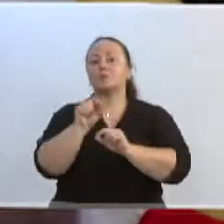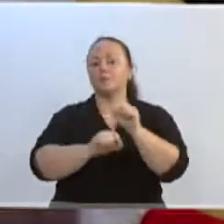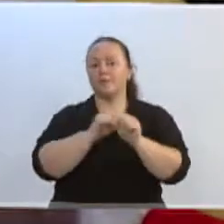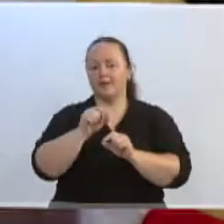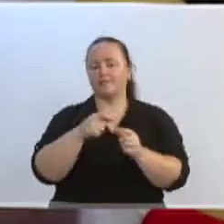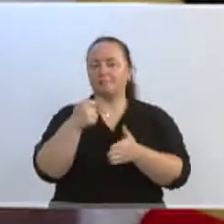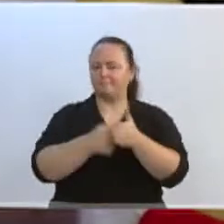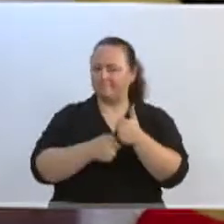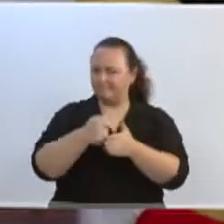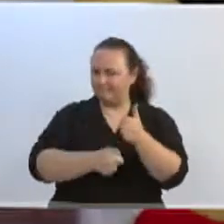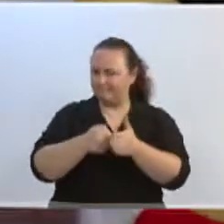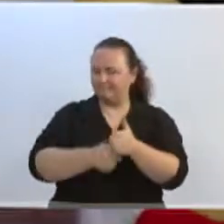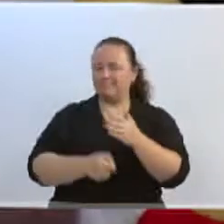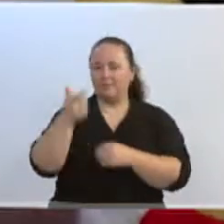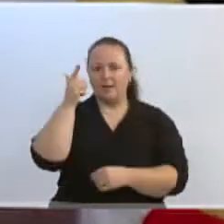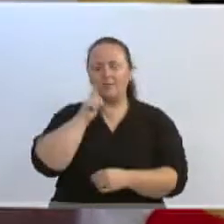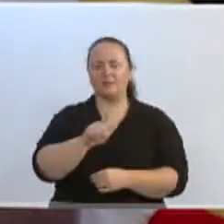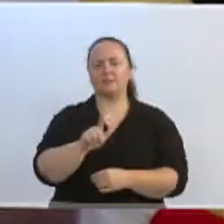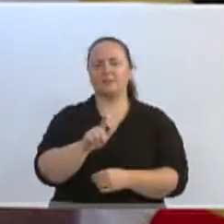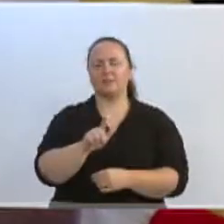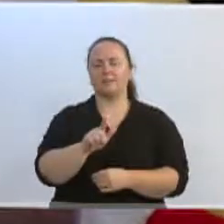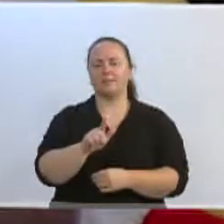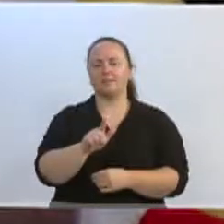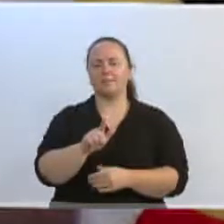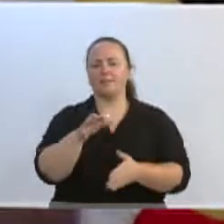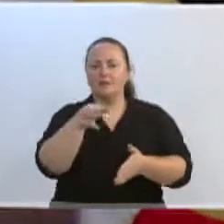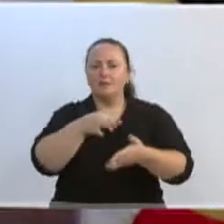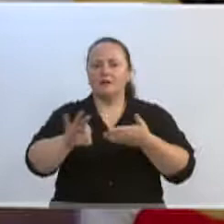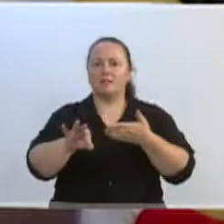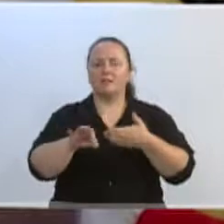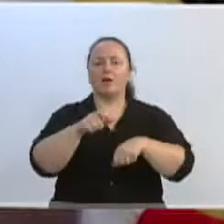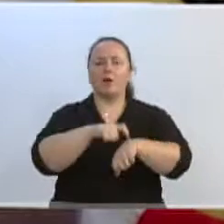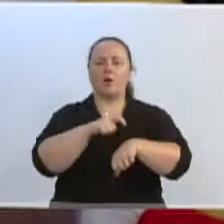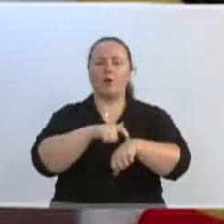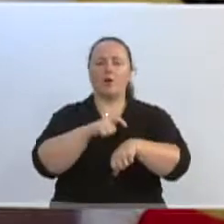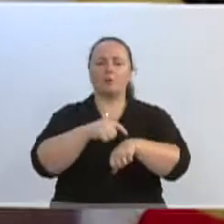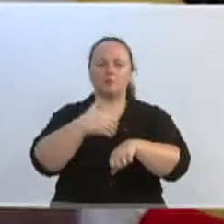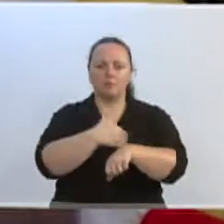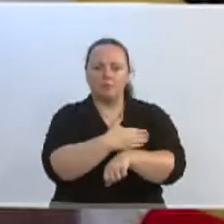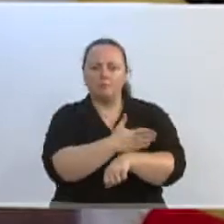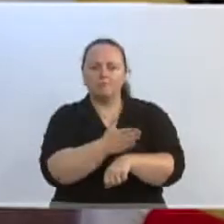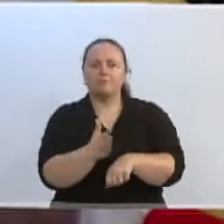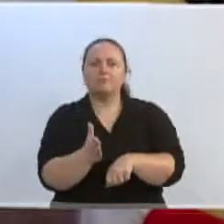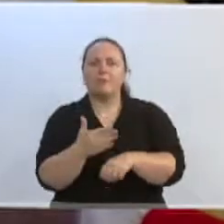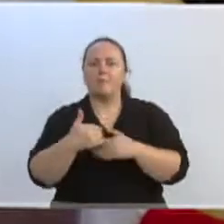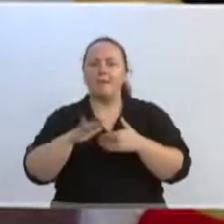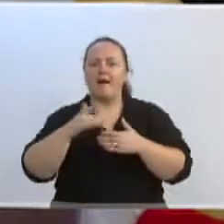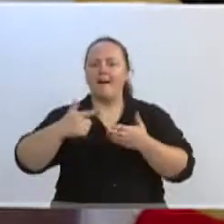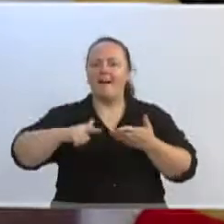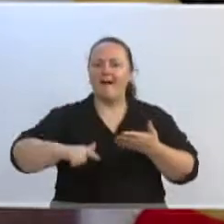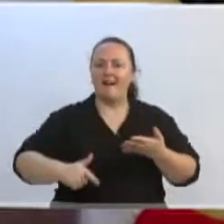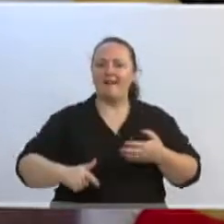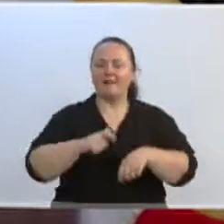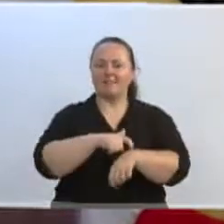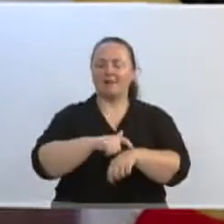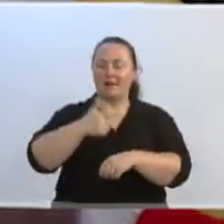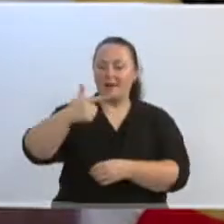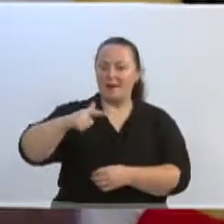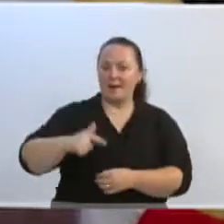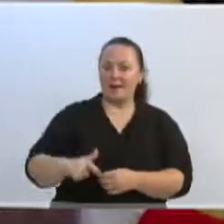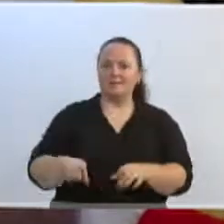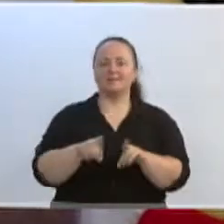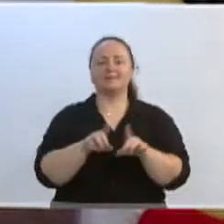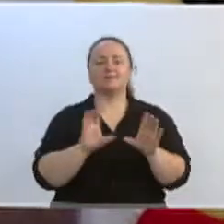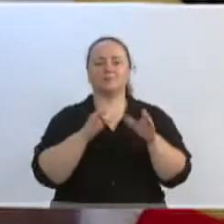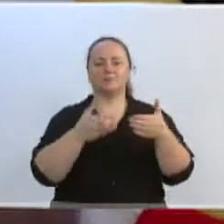é receber o anúncio pública horário de ônibus foi ampliado a comunidade é da paulus incluindo um filho e